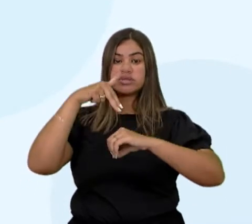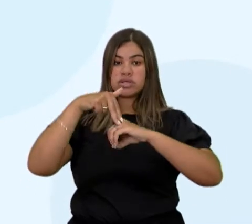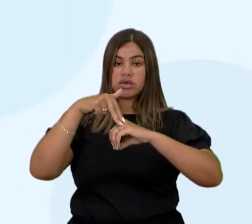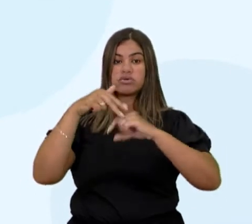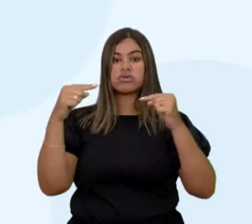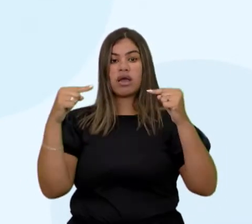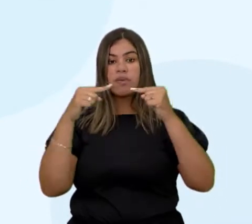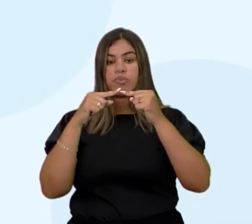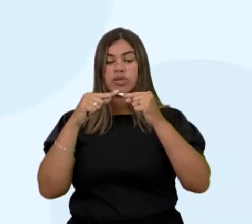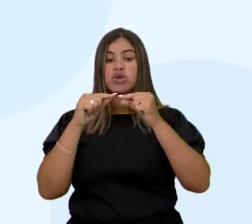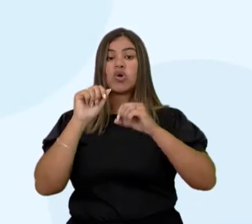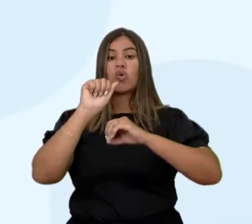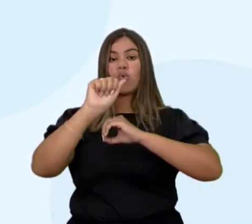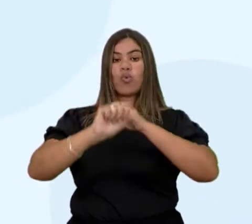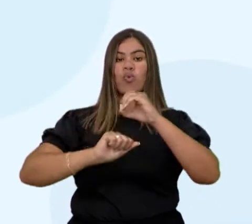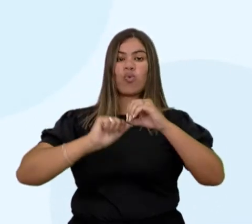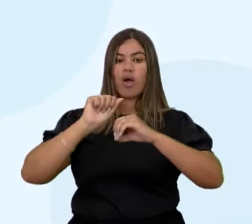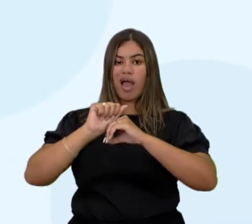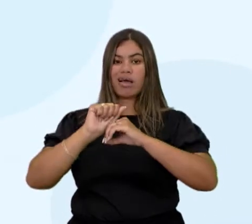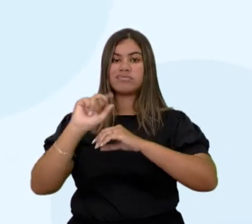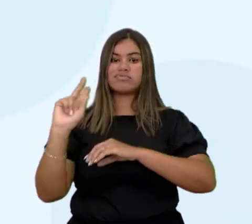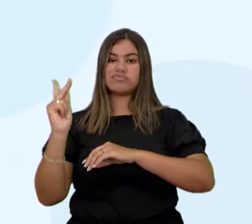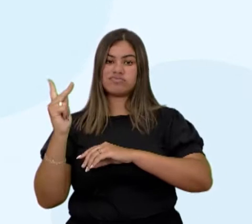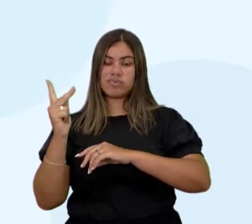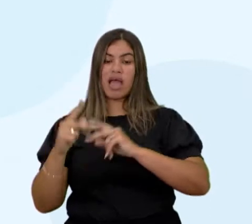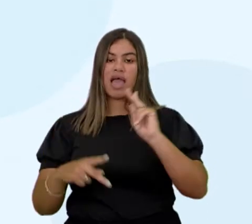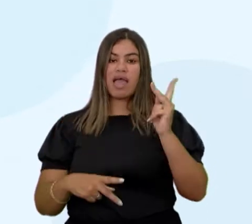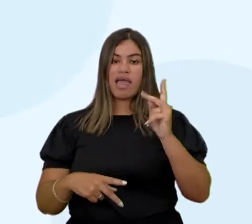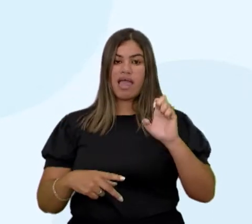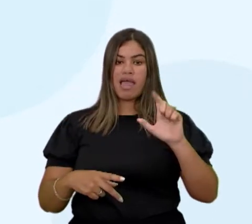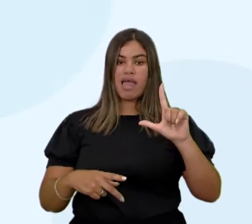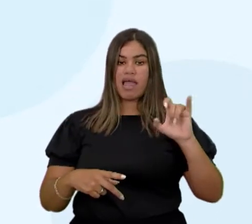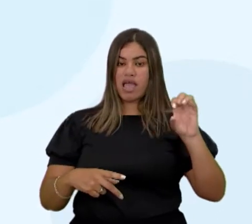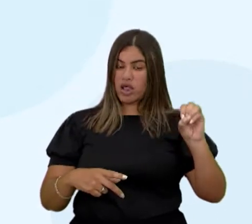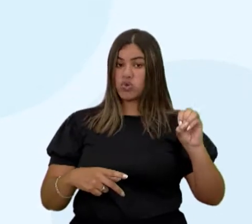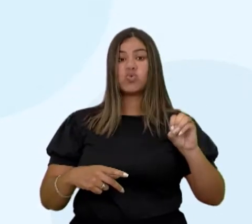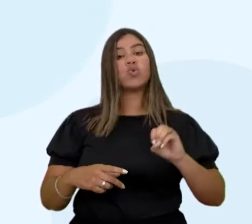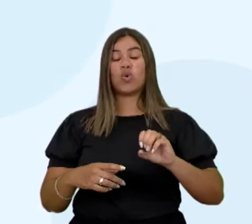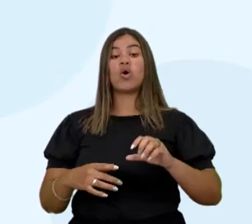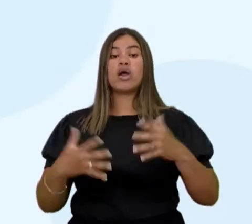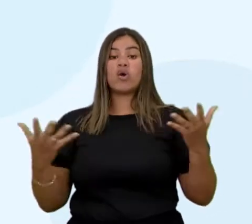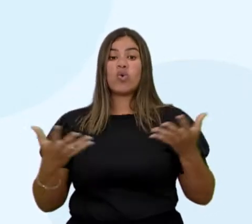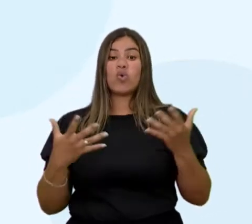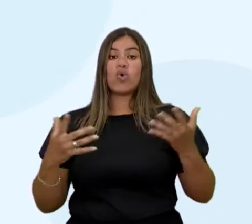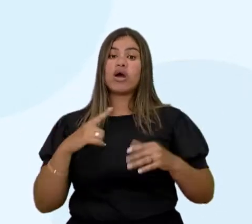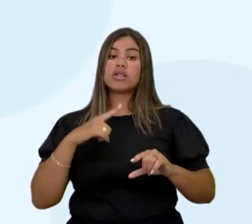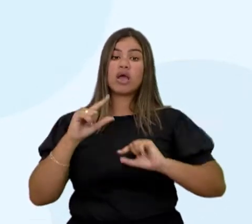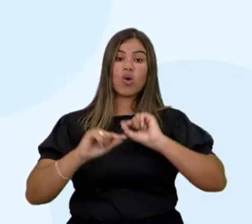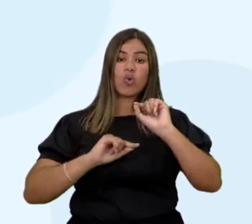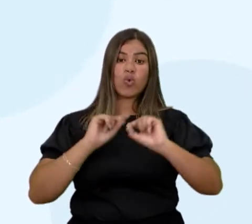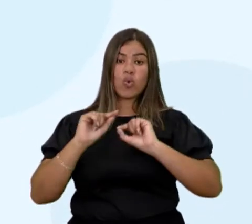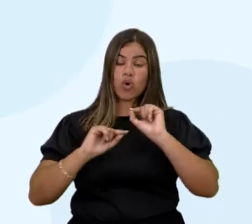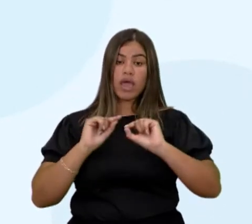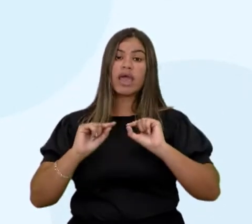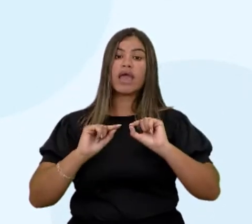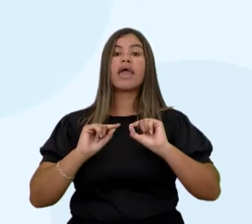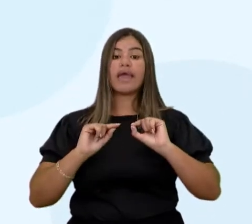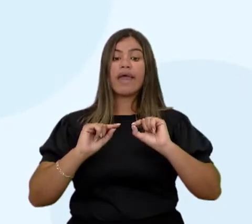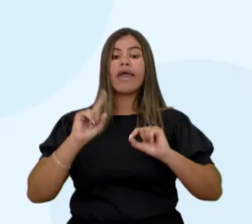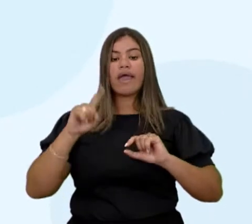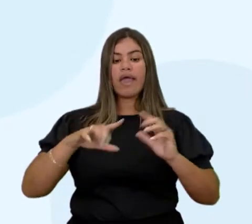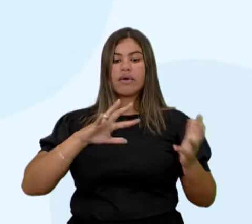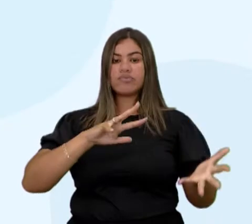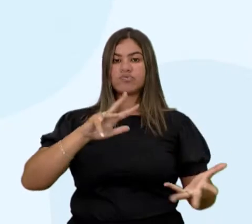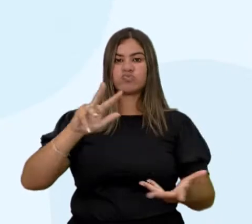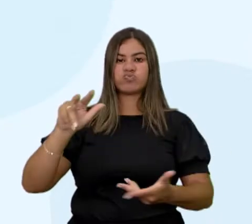átomos dos gases hidrogênio e hélio. Esses gases formam na atualidade a maior parte do